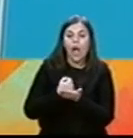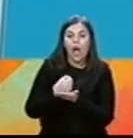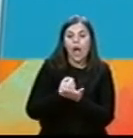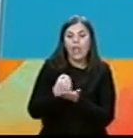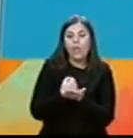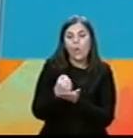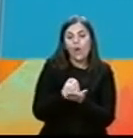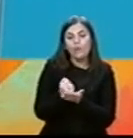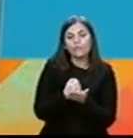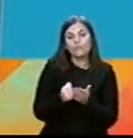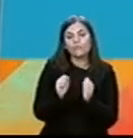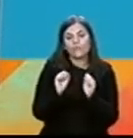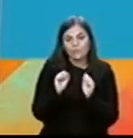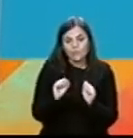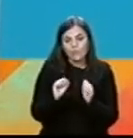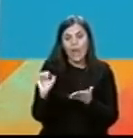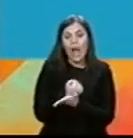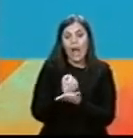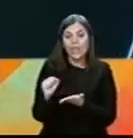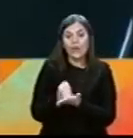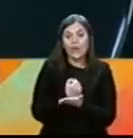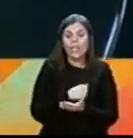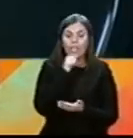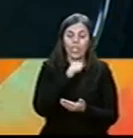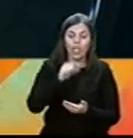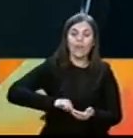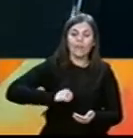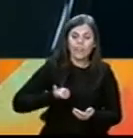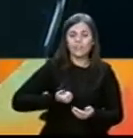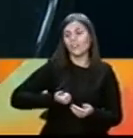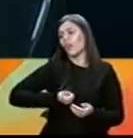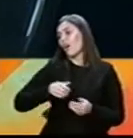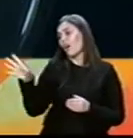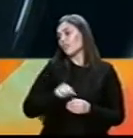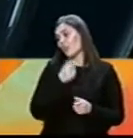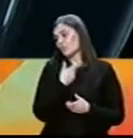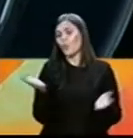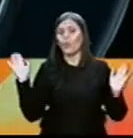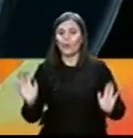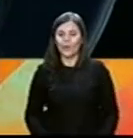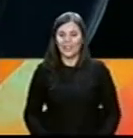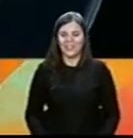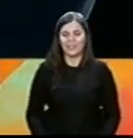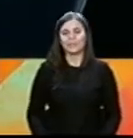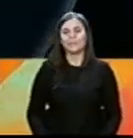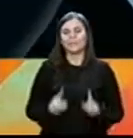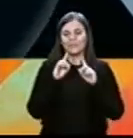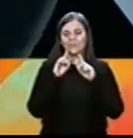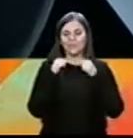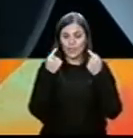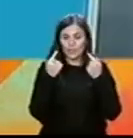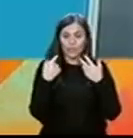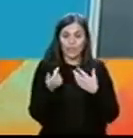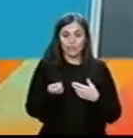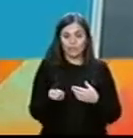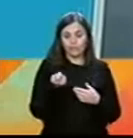E vou aumentar a temperatura. É o que tem feito aos verdes ultimamente, tem-nos tirado. Pronto. Jorge, enquanto aqui a nossa frigideira